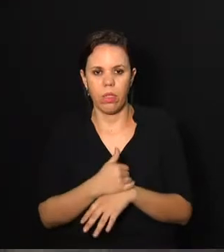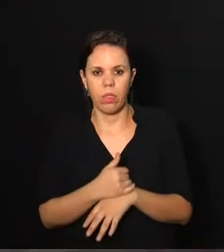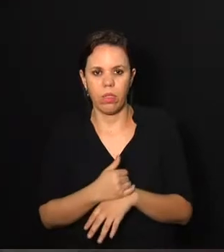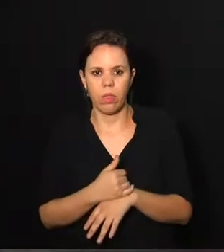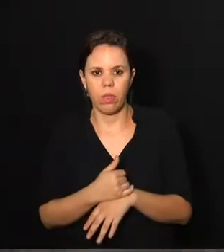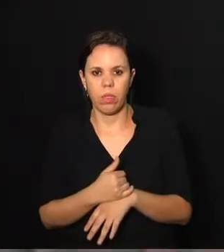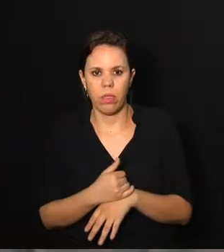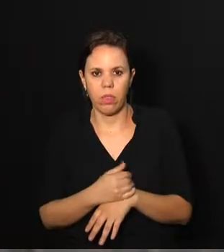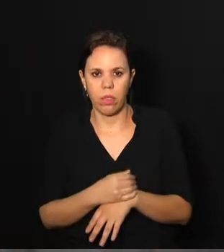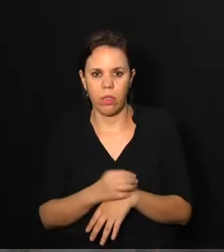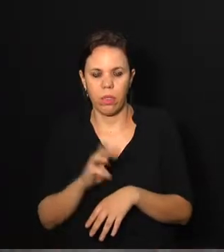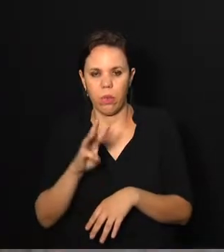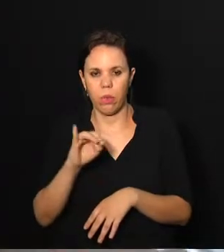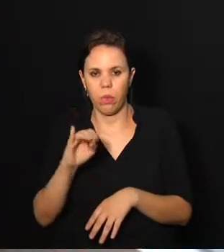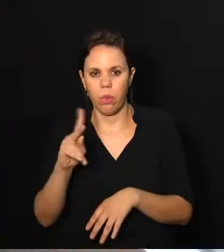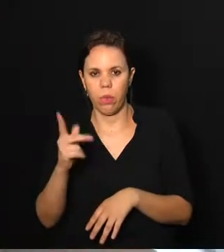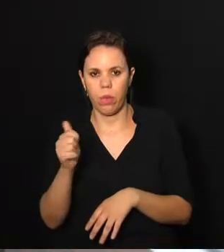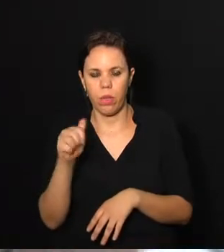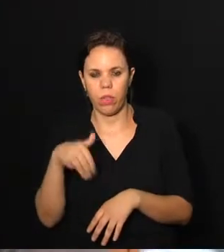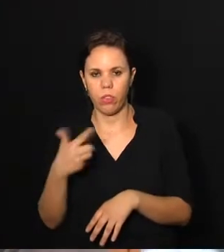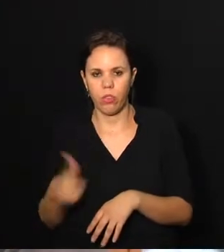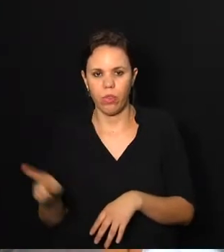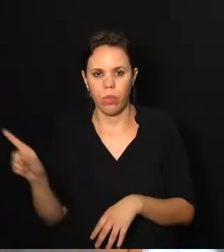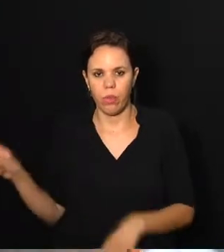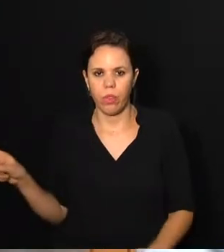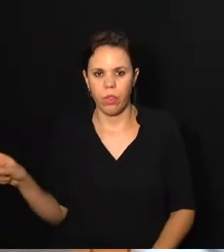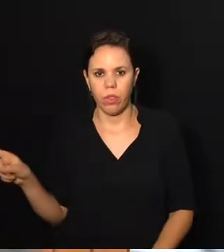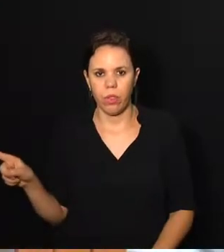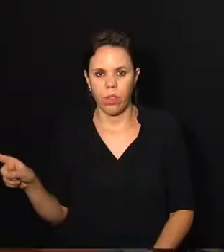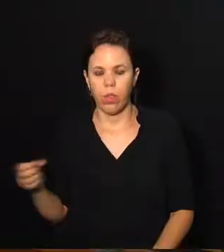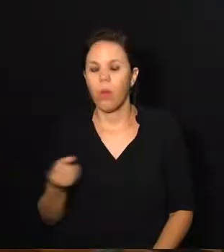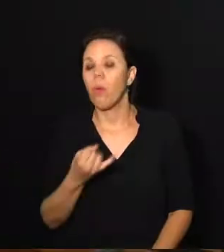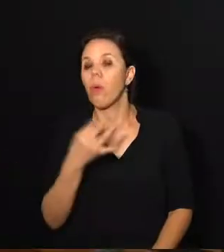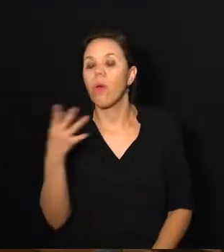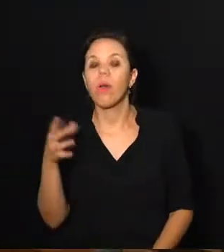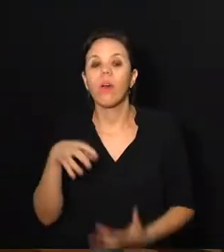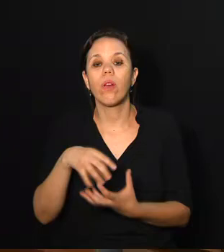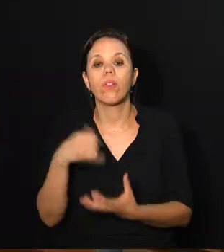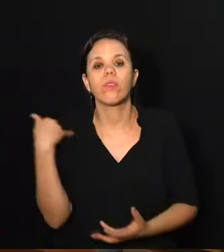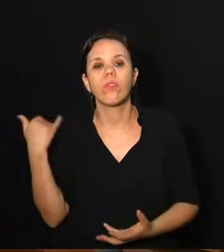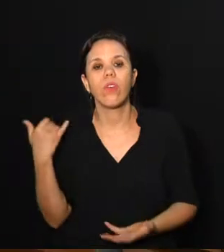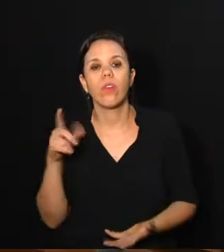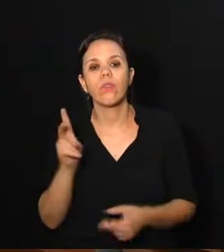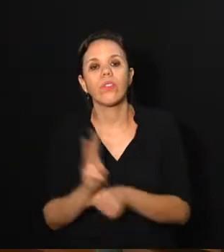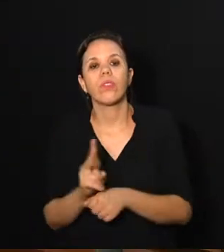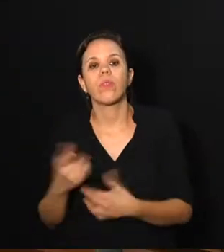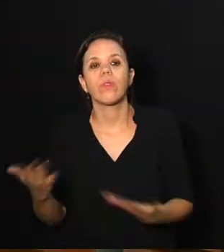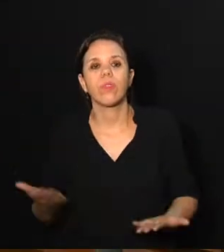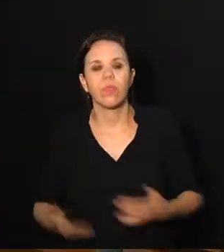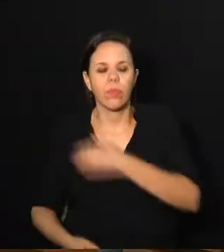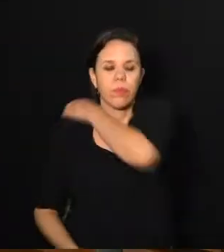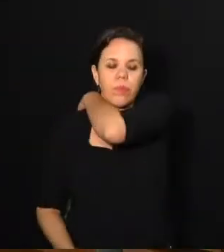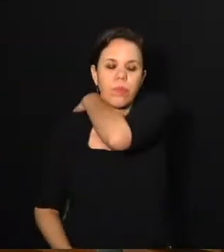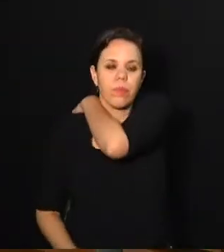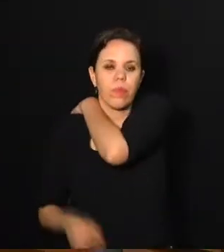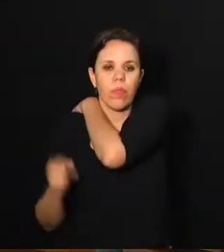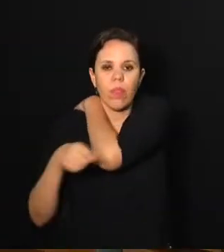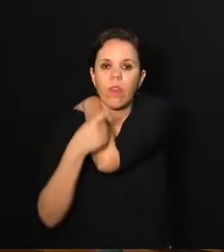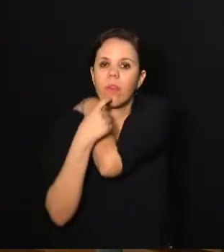com o William, né? O William de novo. Você cuida de quantos idosos hoje, William? Aqui em